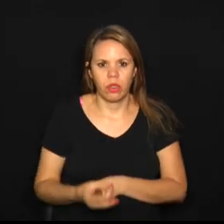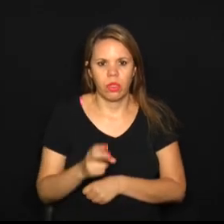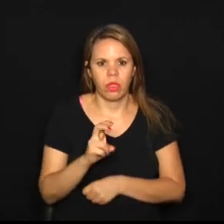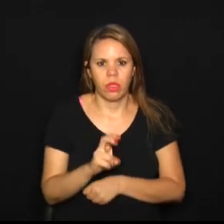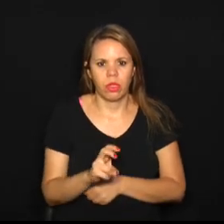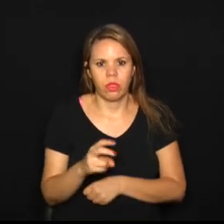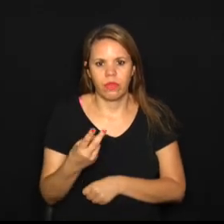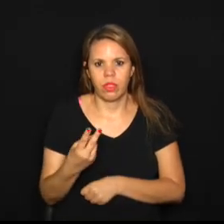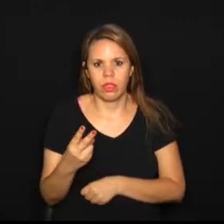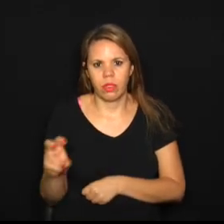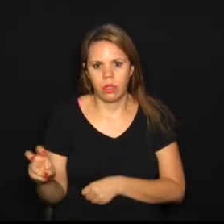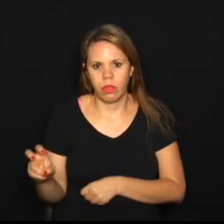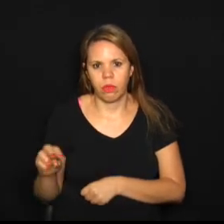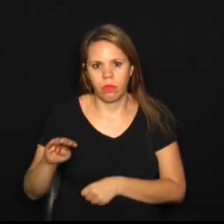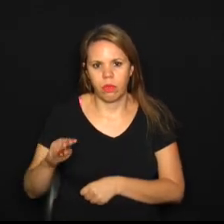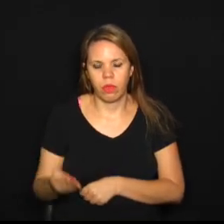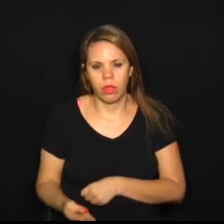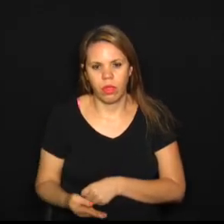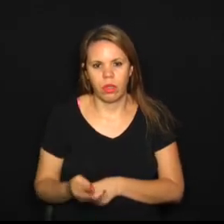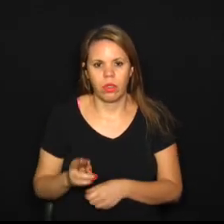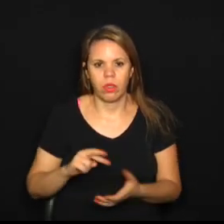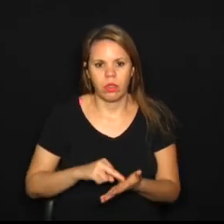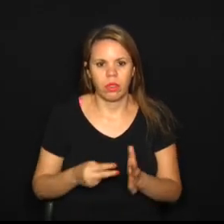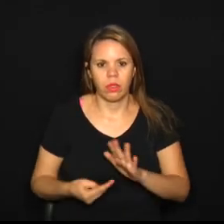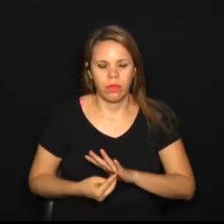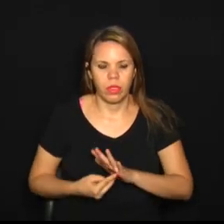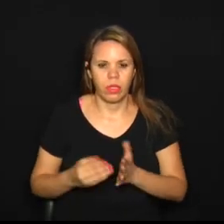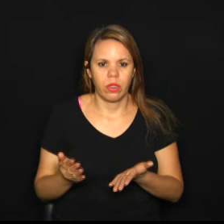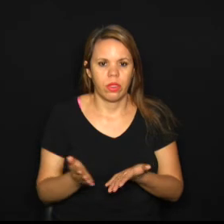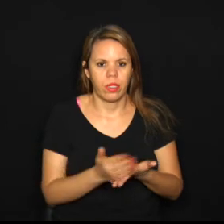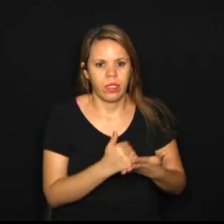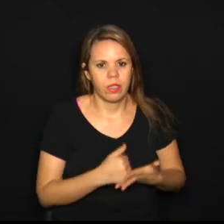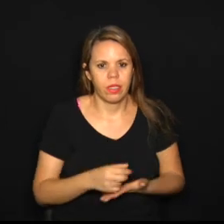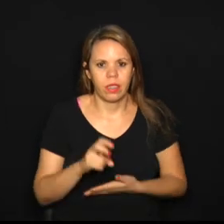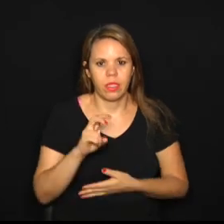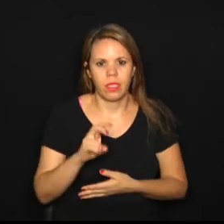5.525.000.000, que representa 95% da receita realizada de